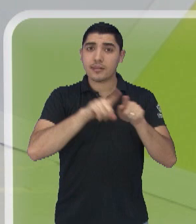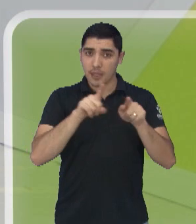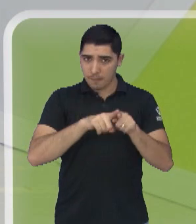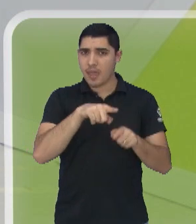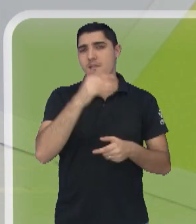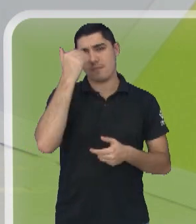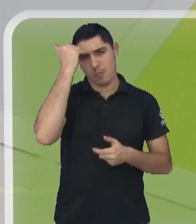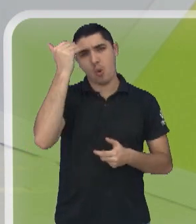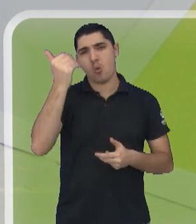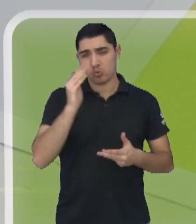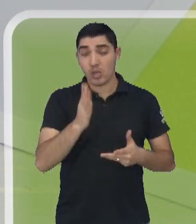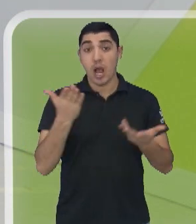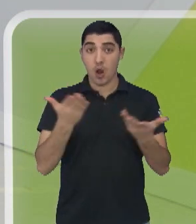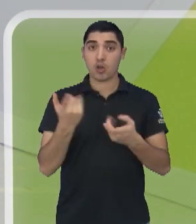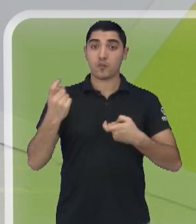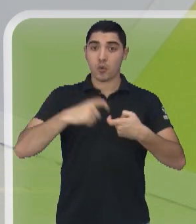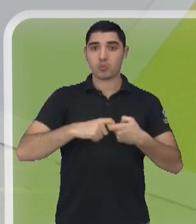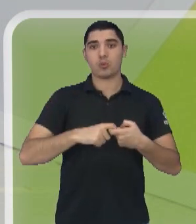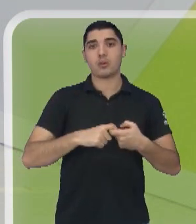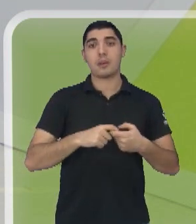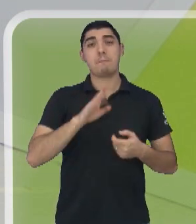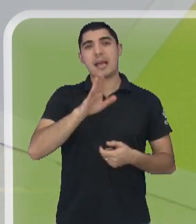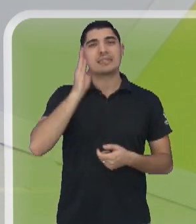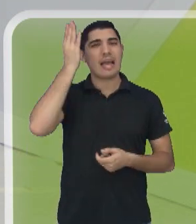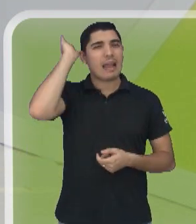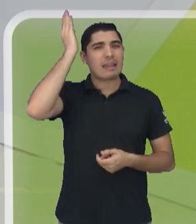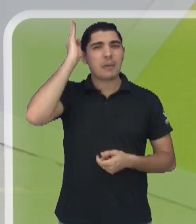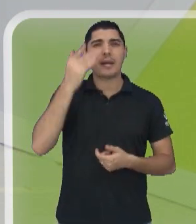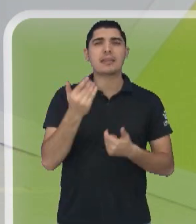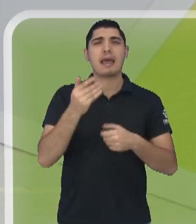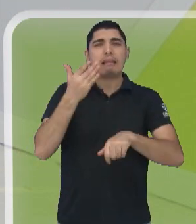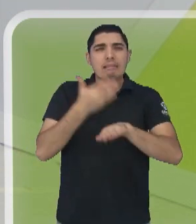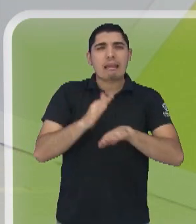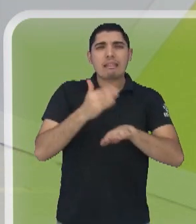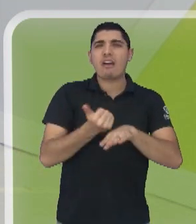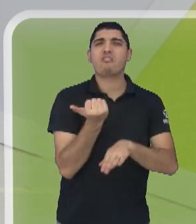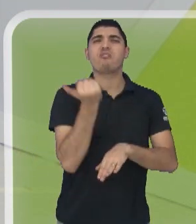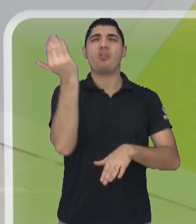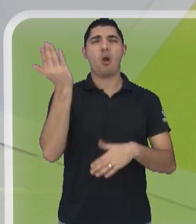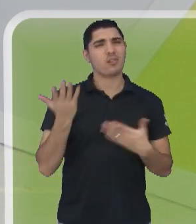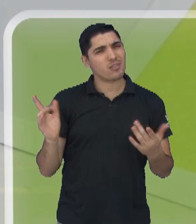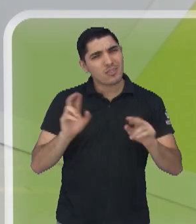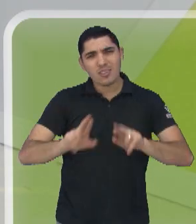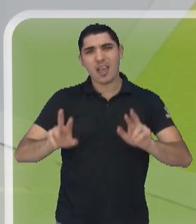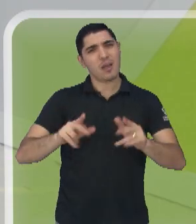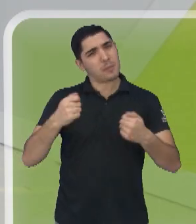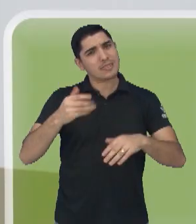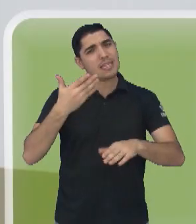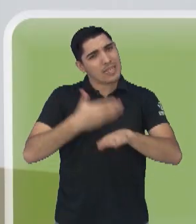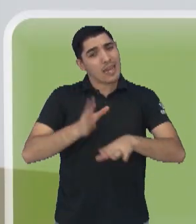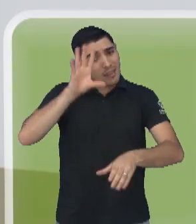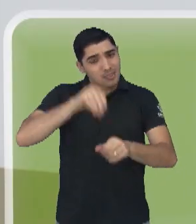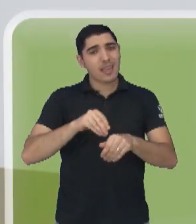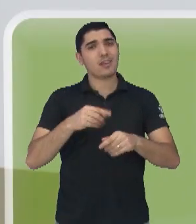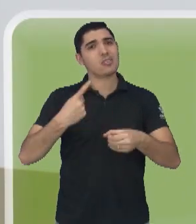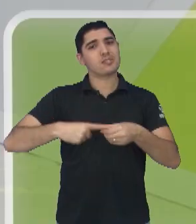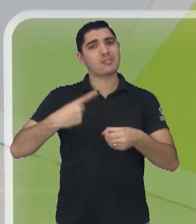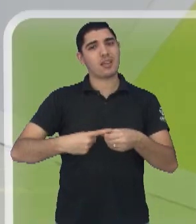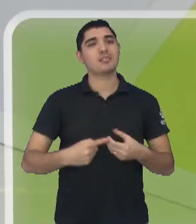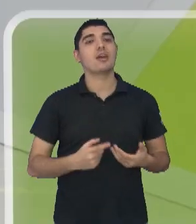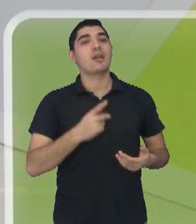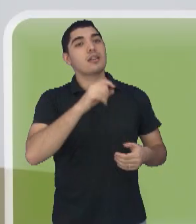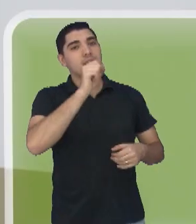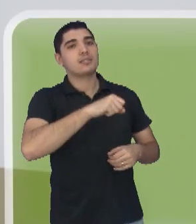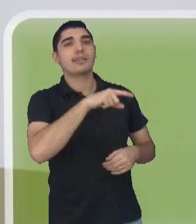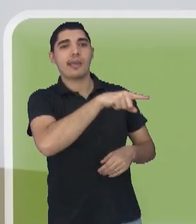futsal está podendo participar da Liga. Só não é legal Taubaté ficar treinando lá fora de Taubaté. Tem que treinar em Taubaté, jogando em Taubaté. Né? Eles jogando. Treinam em Taubaté e jogam em